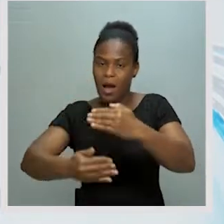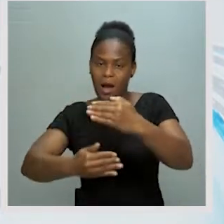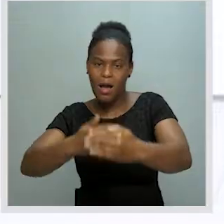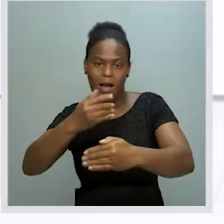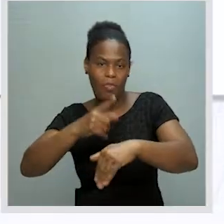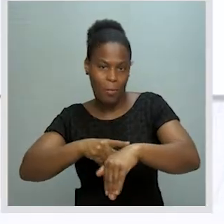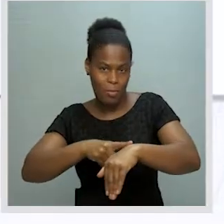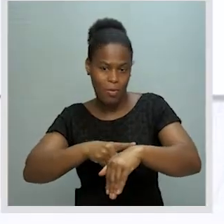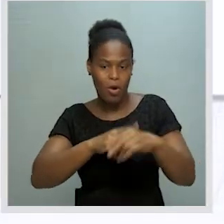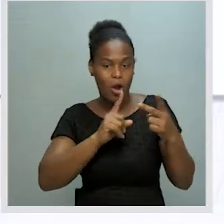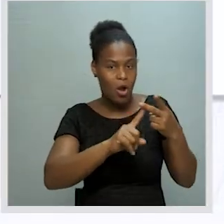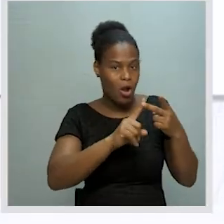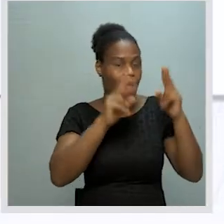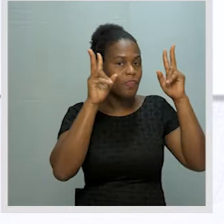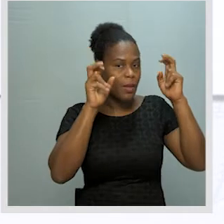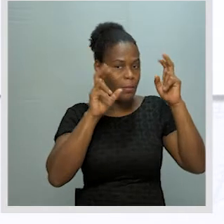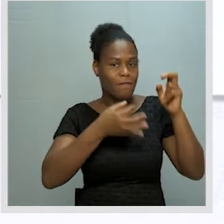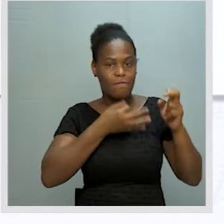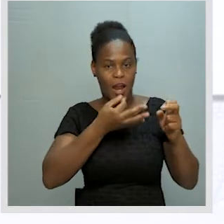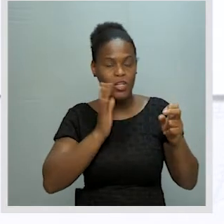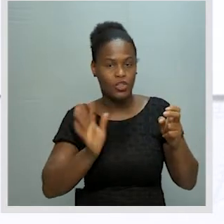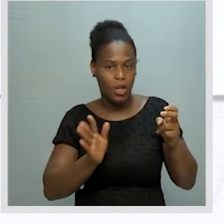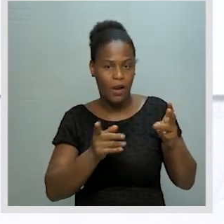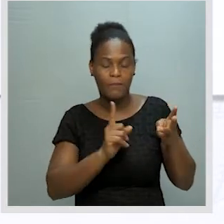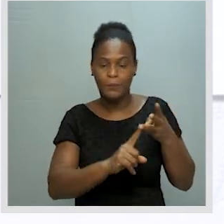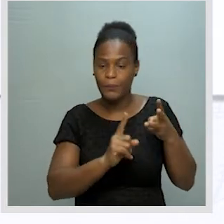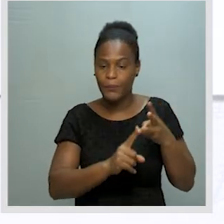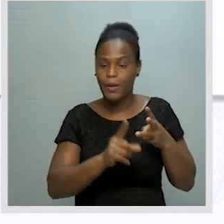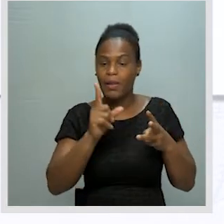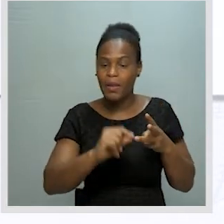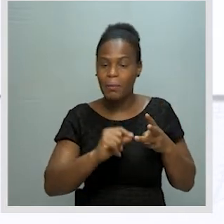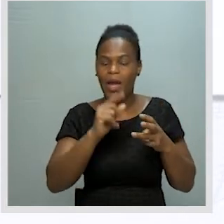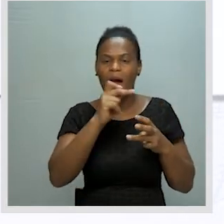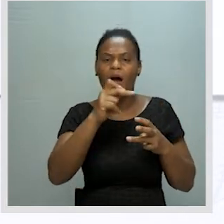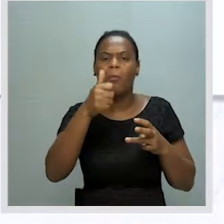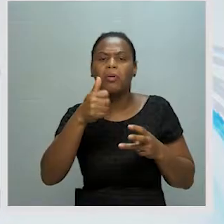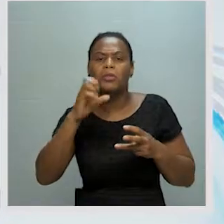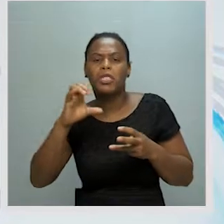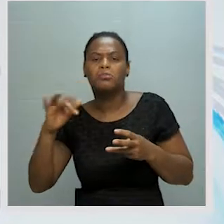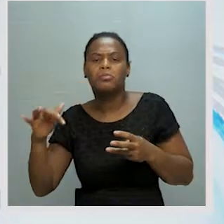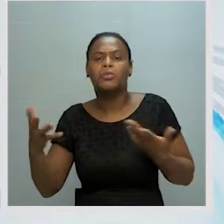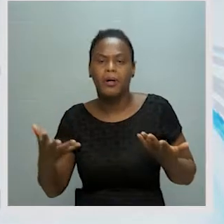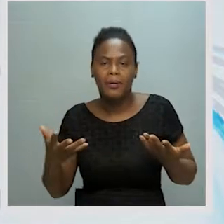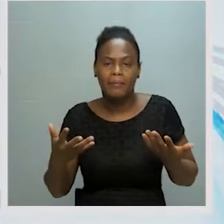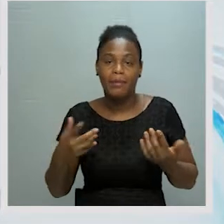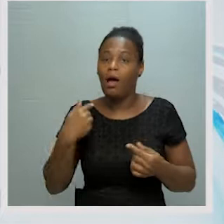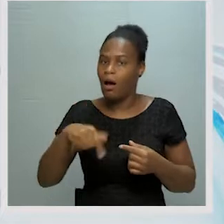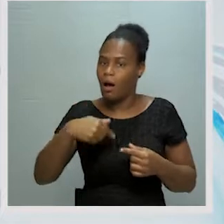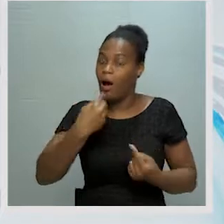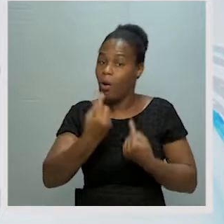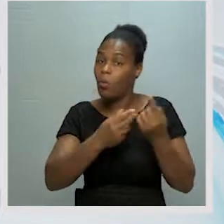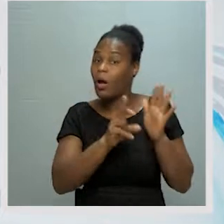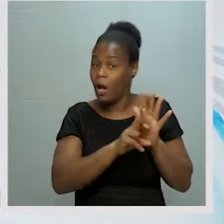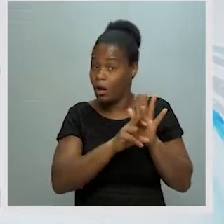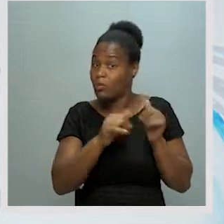tempo, não é? Temática, já falamos, ainda por ordem alfabética. Há algumas regras para